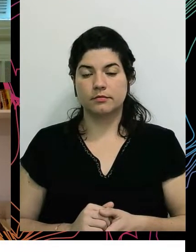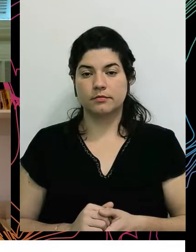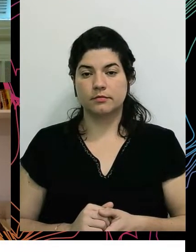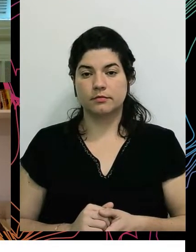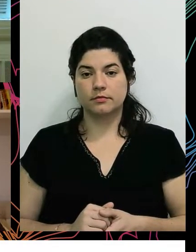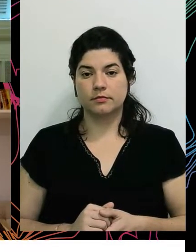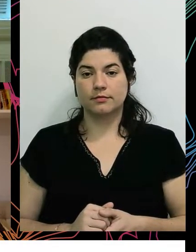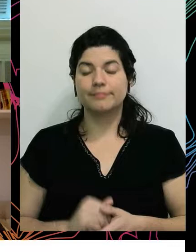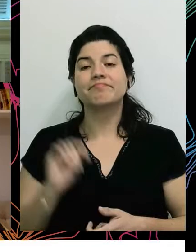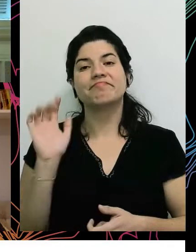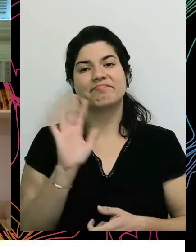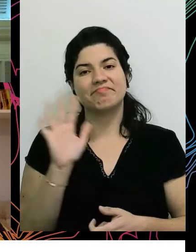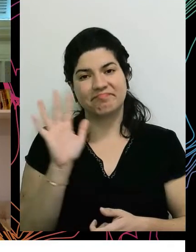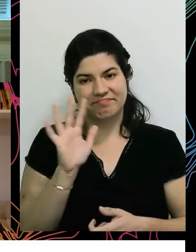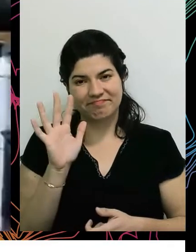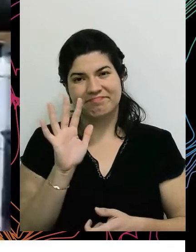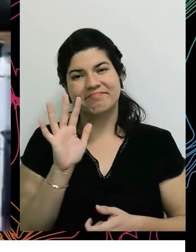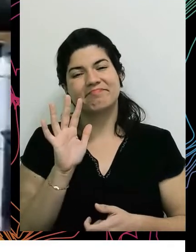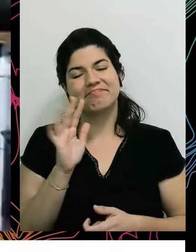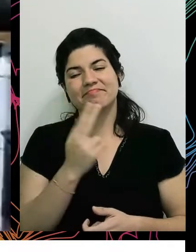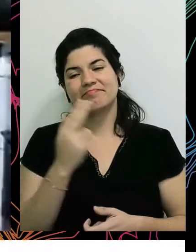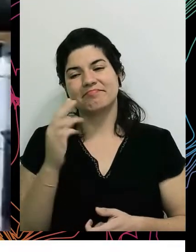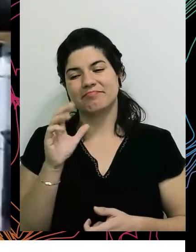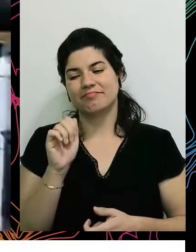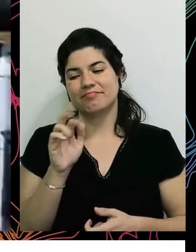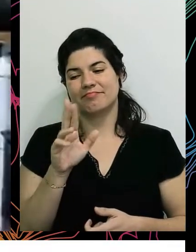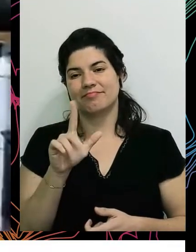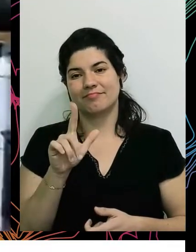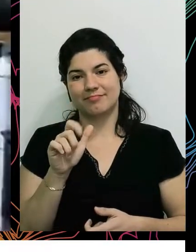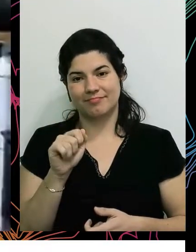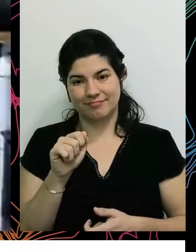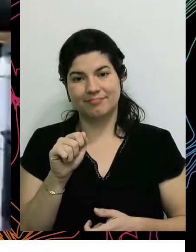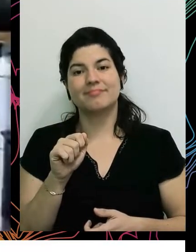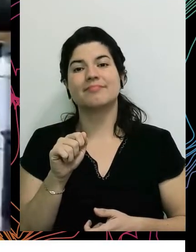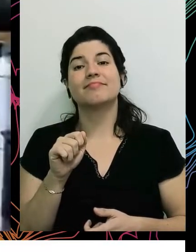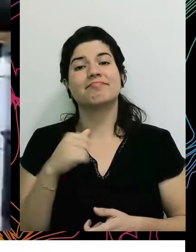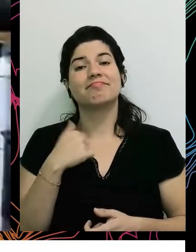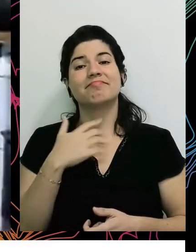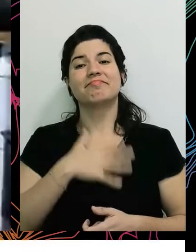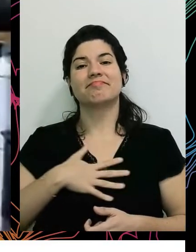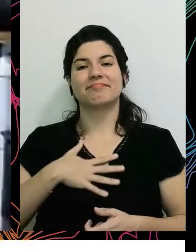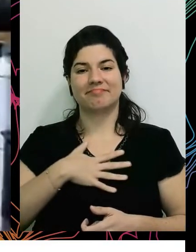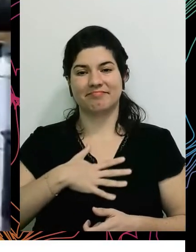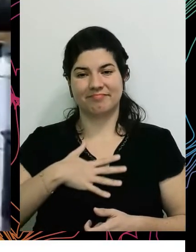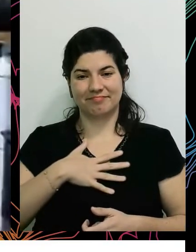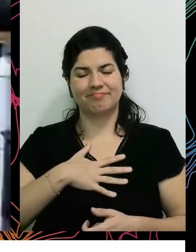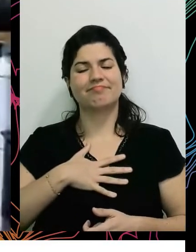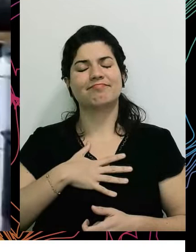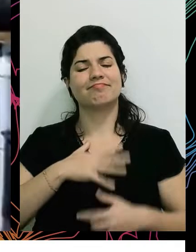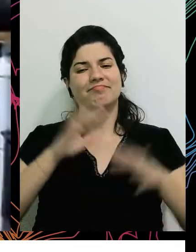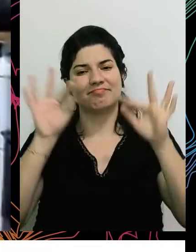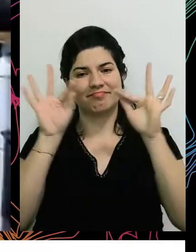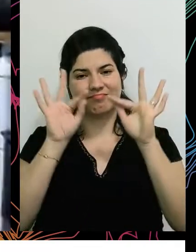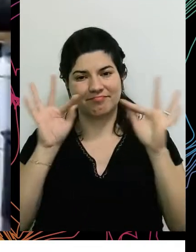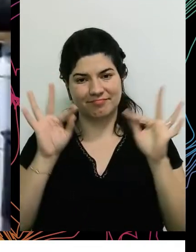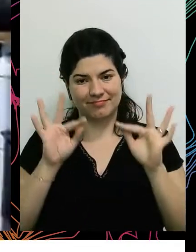Olá, pessoal. Meu nome é Carla Malafaia. É um prazer, né, uma honra, na